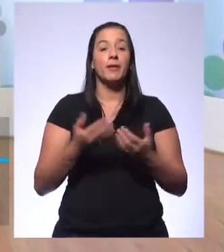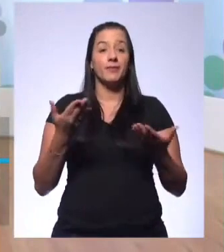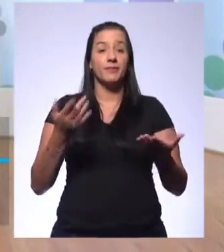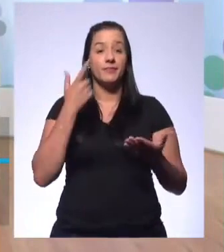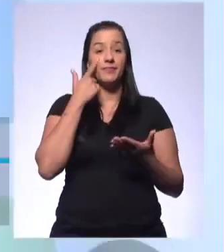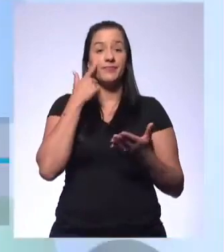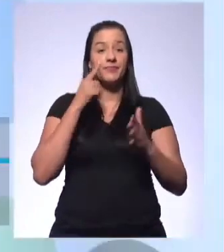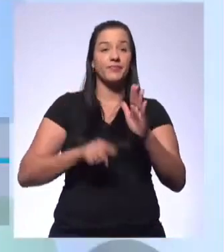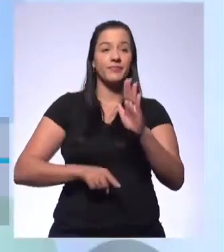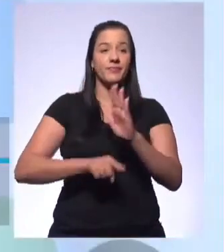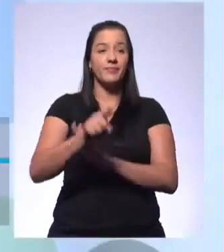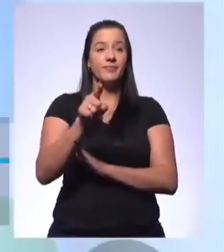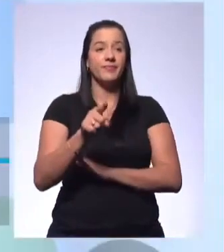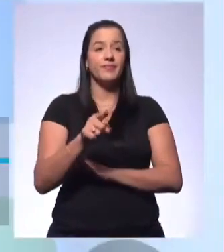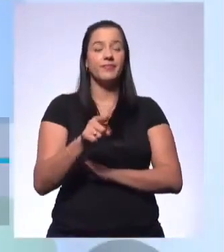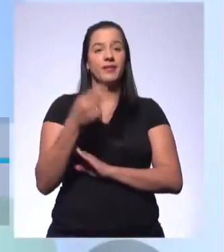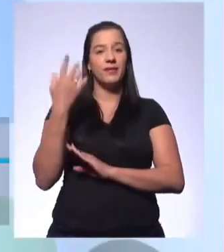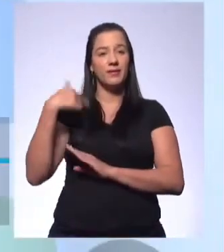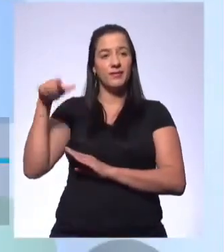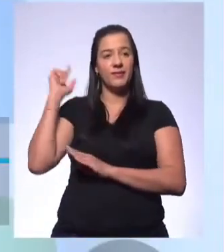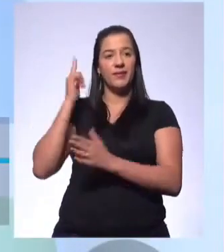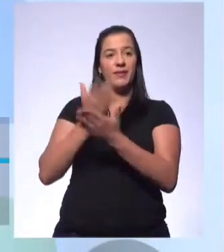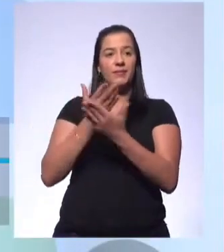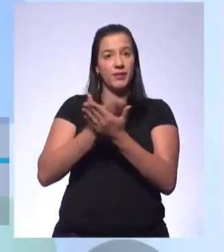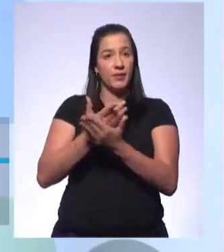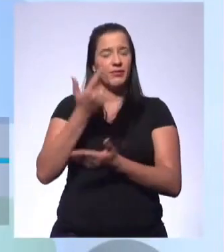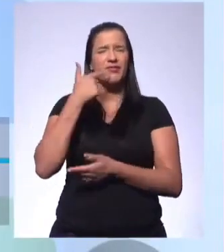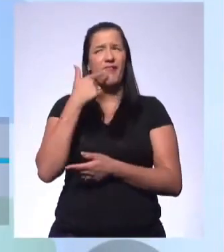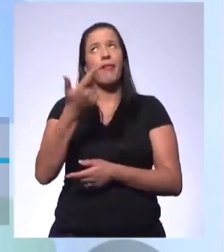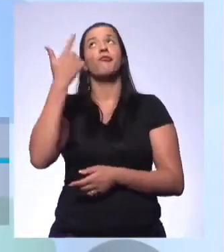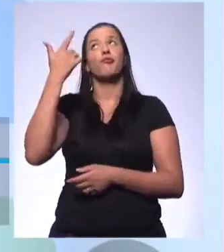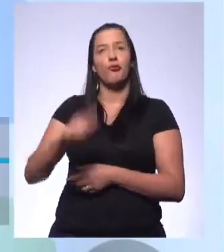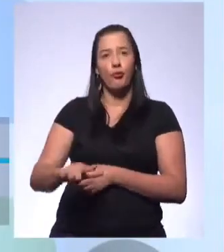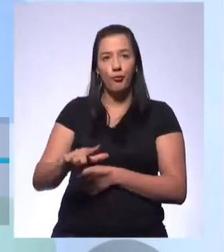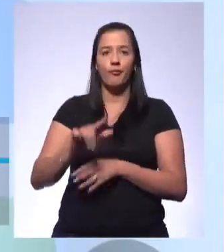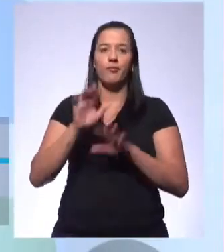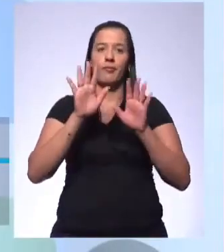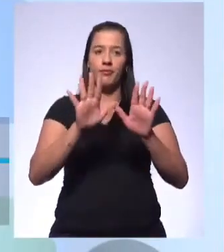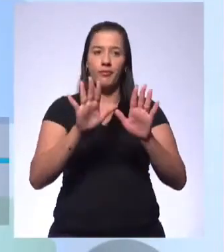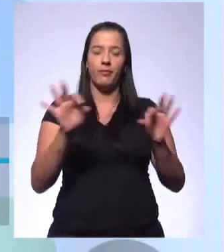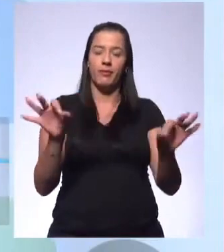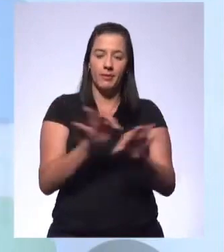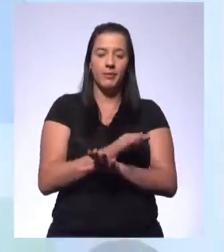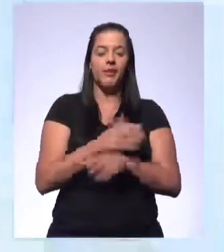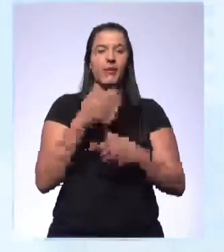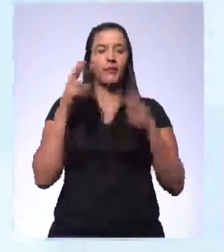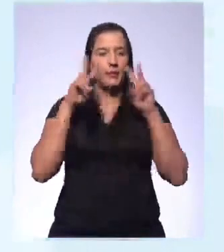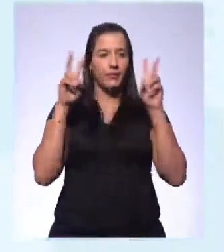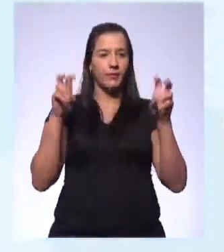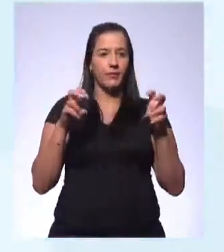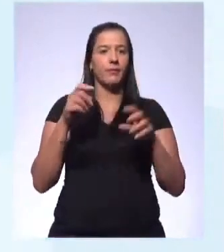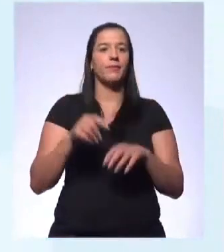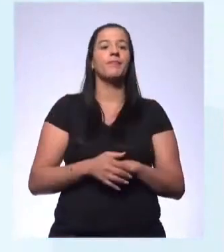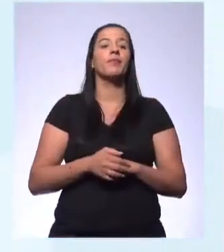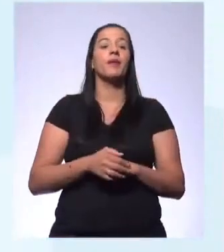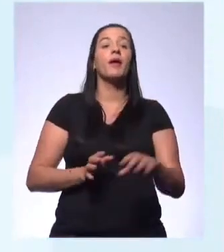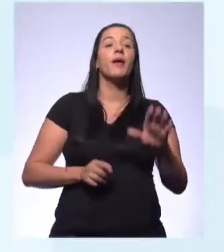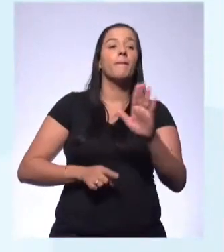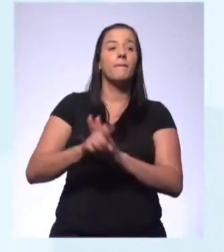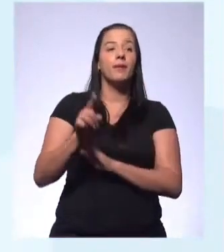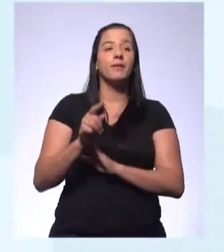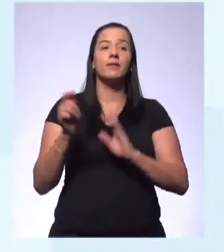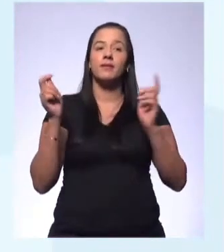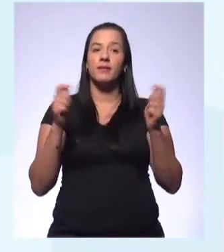já viram na aula passada, né? Vai falar de novo, mas a gente vai só fechar aqui o assunto, tá bom? Vamos então para o chat.